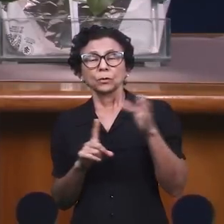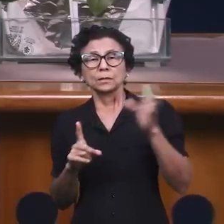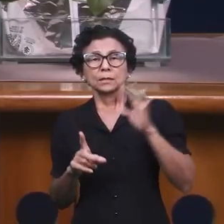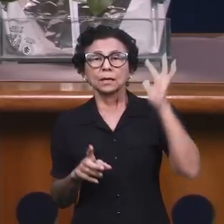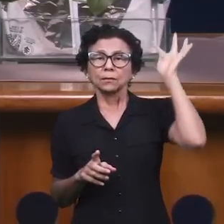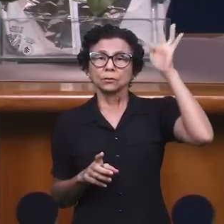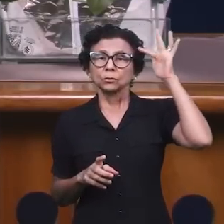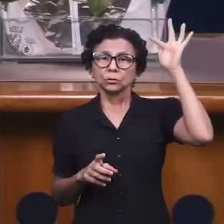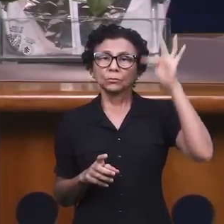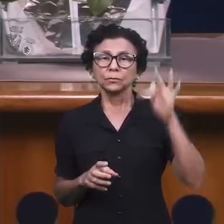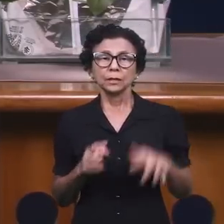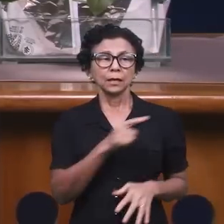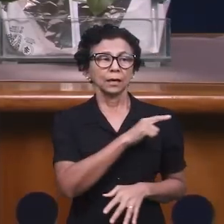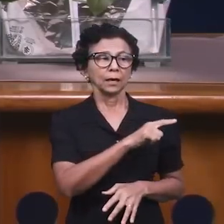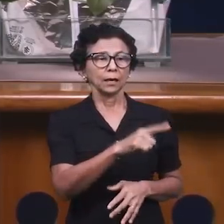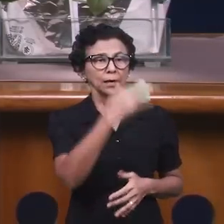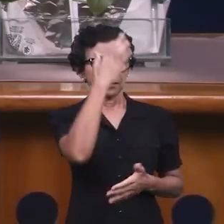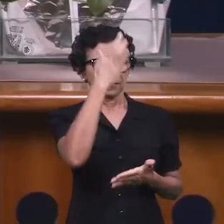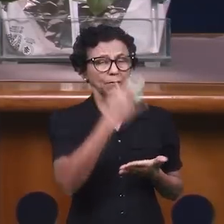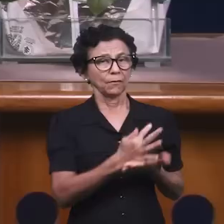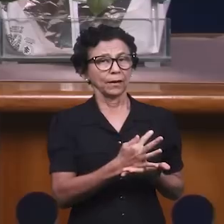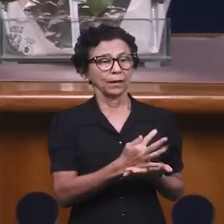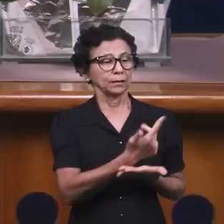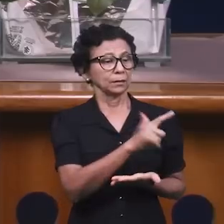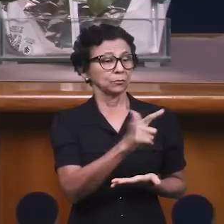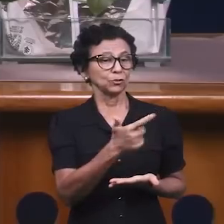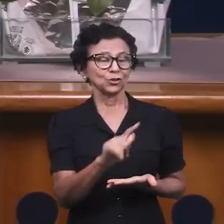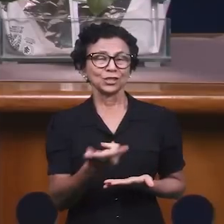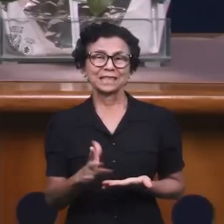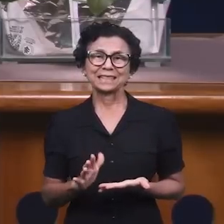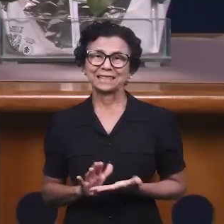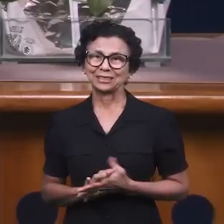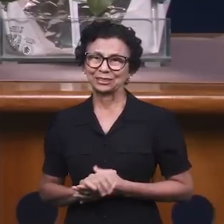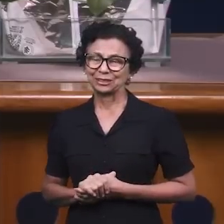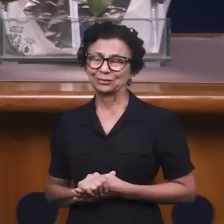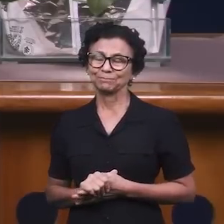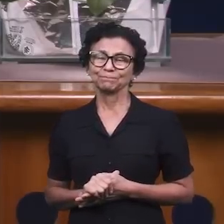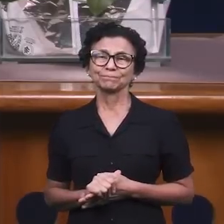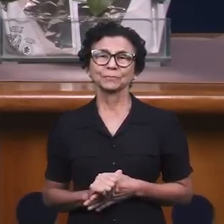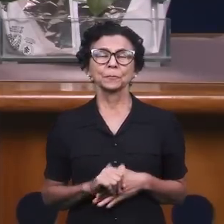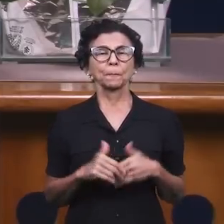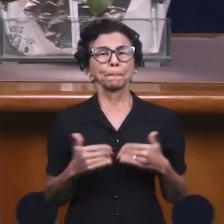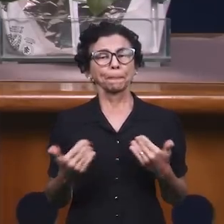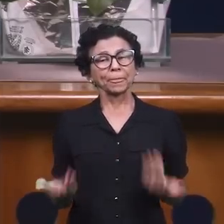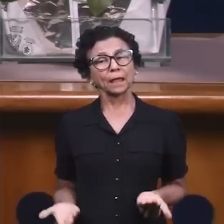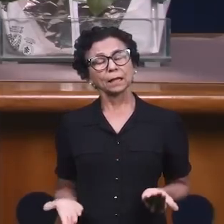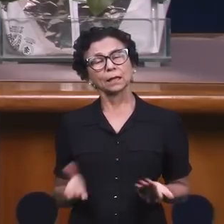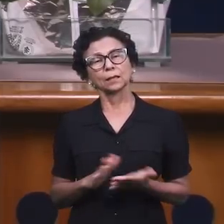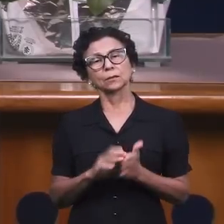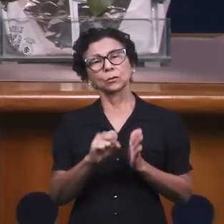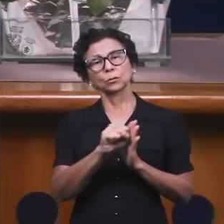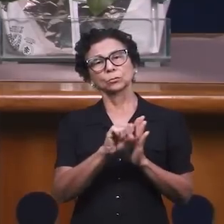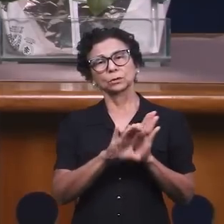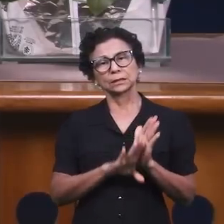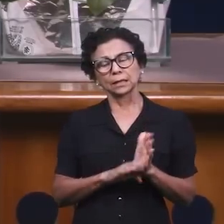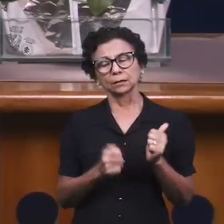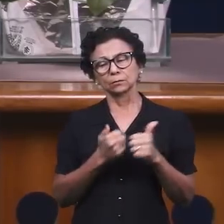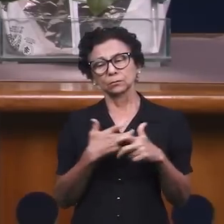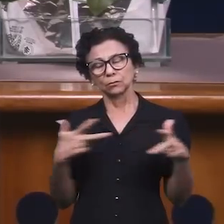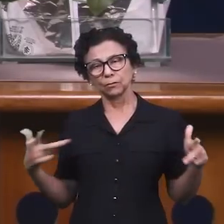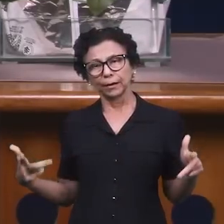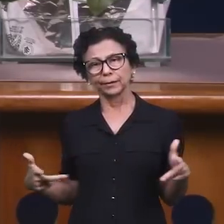tinham. E isso foi sendo consubstanciado, né, ao longo dos séculos. Mas uma